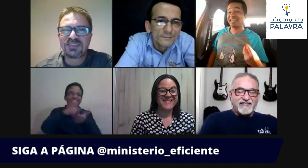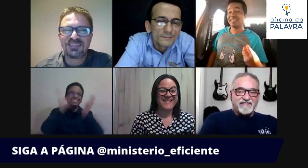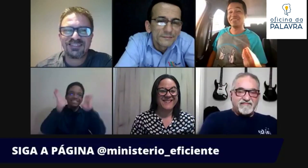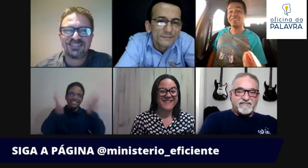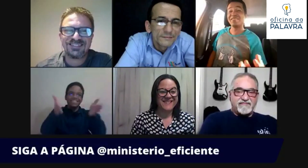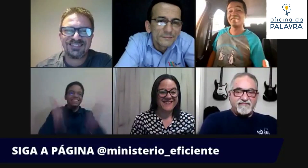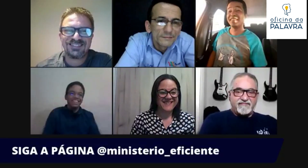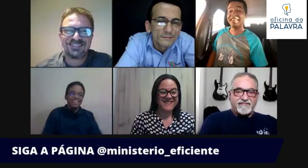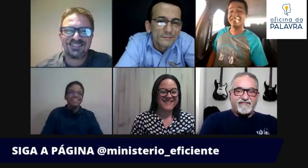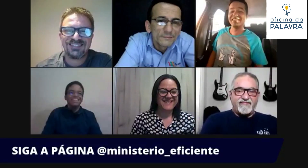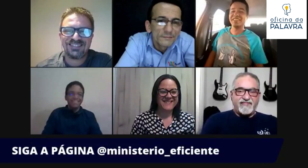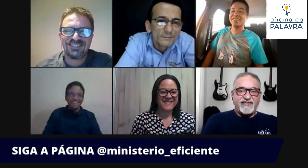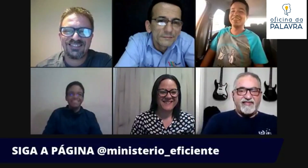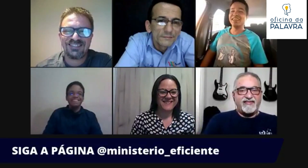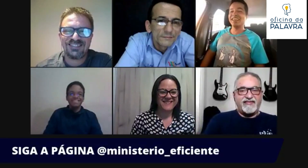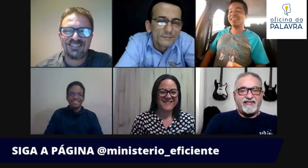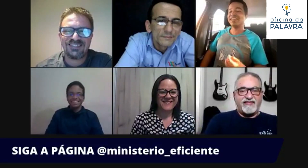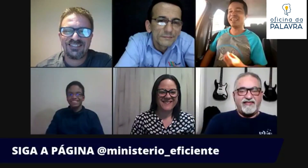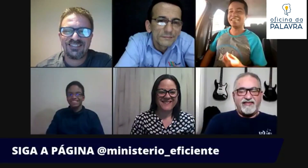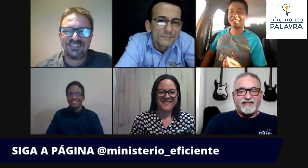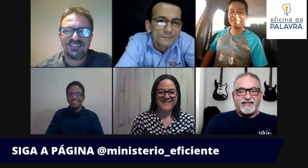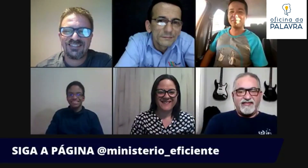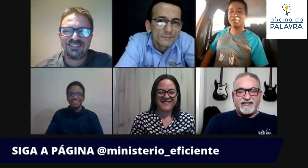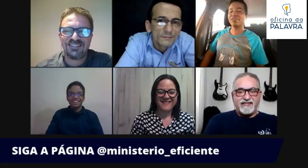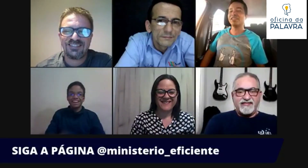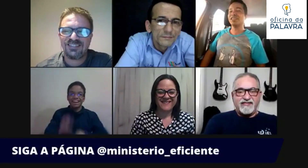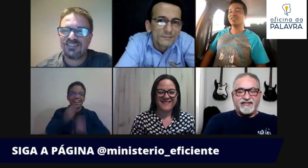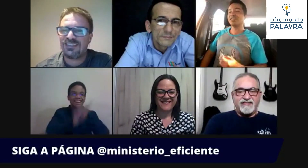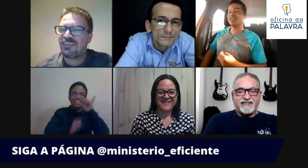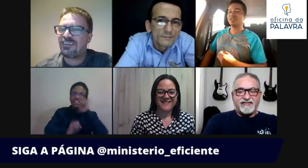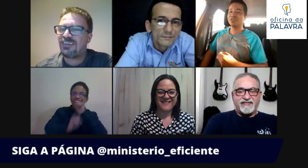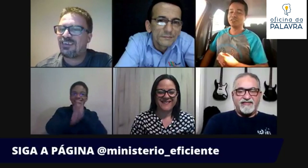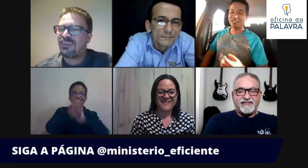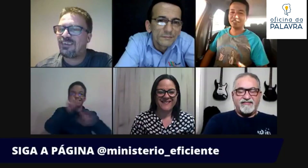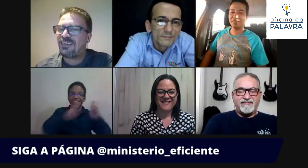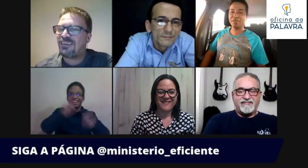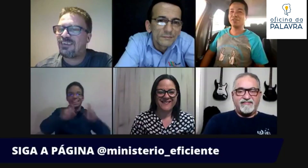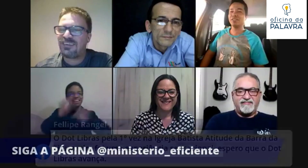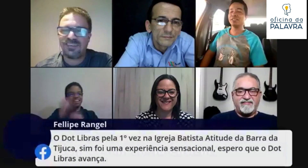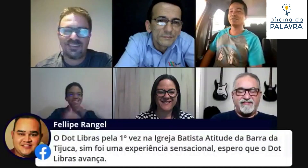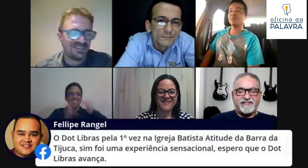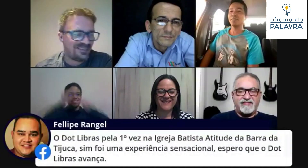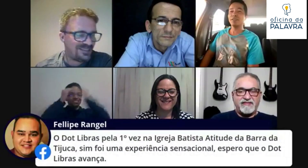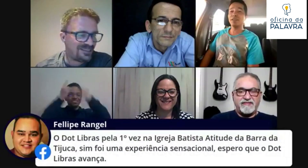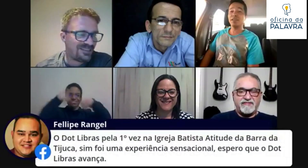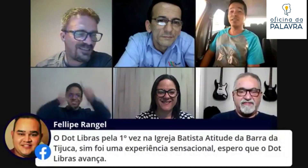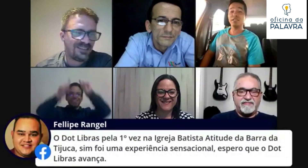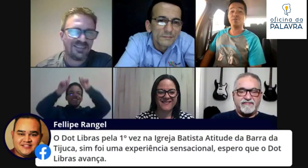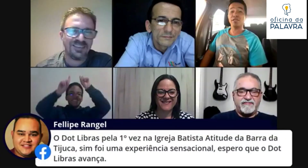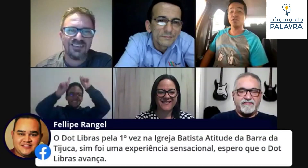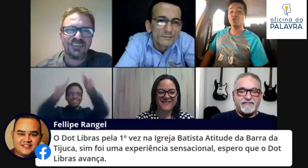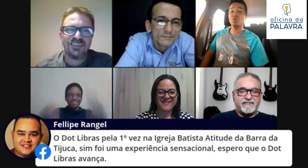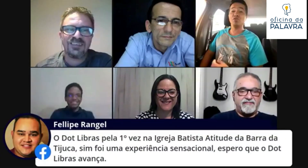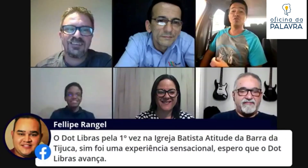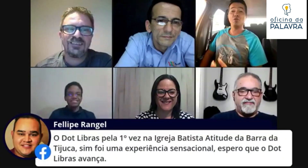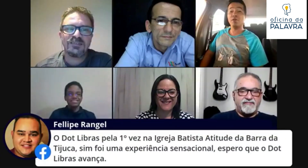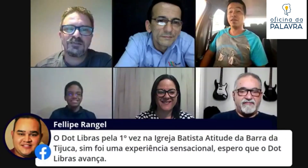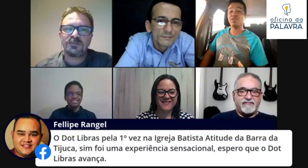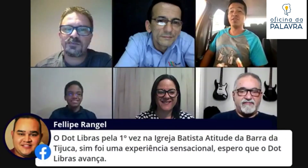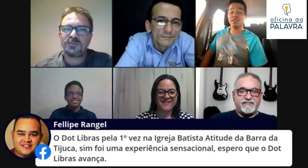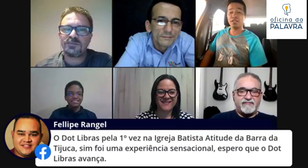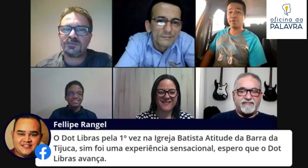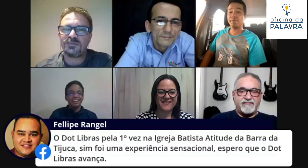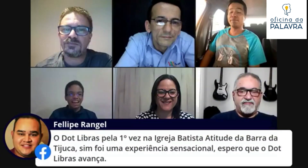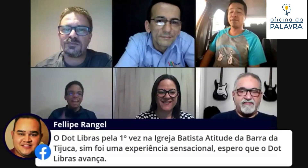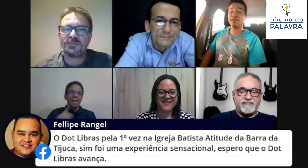fazia ligação de vídeo. Então, a internet estava melhorando, a tecnologia estava melhorando. E aí, nesse período, eu me